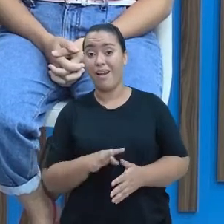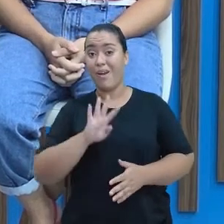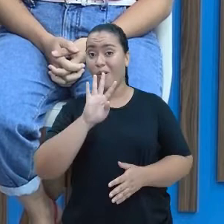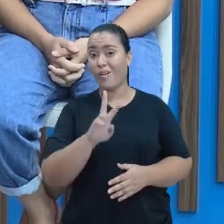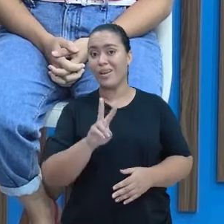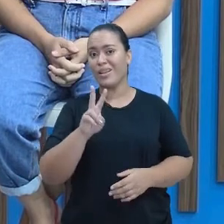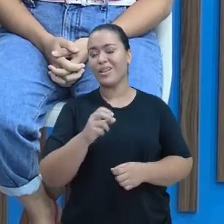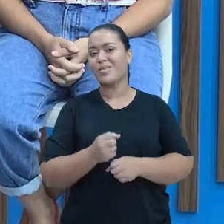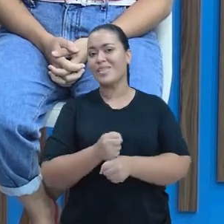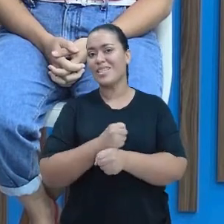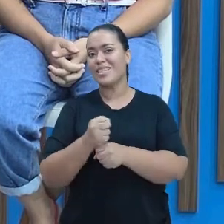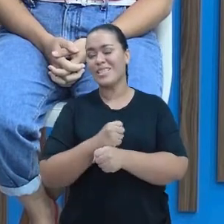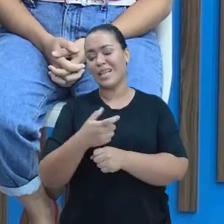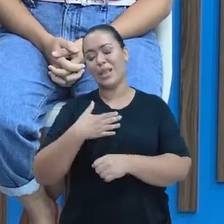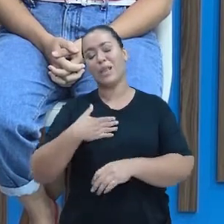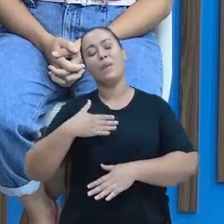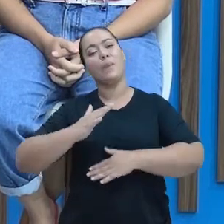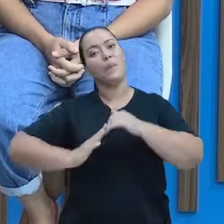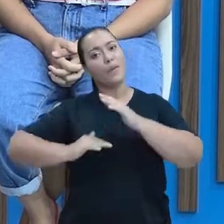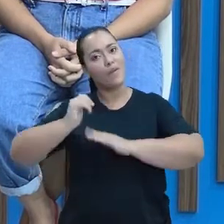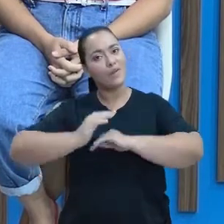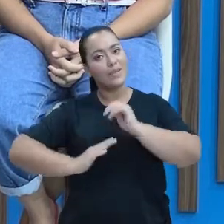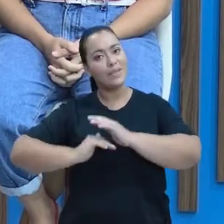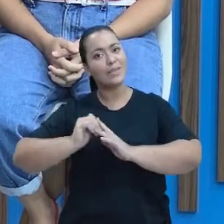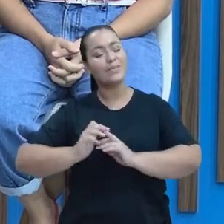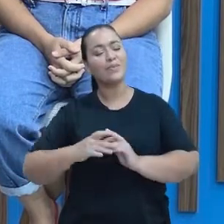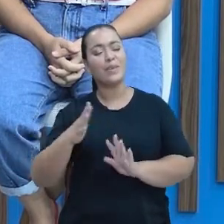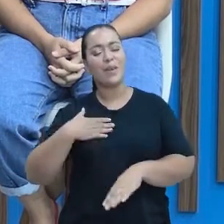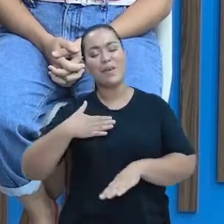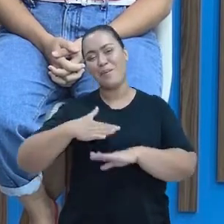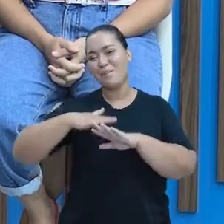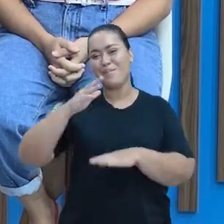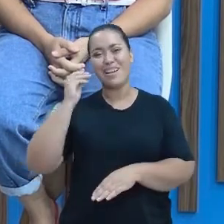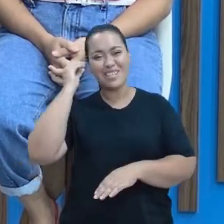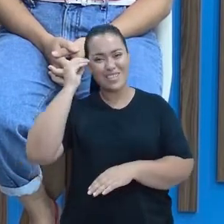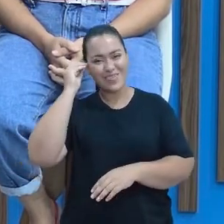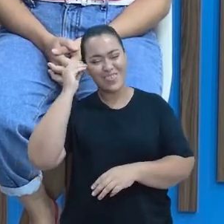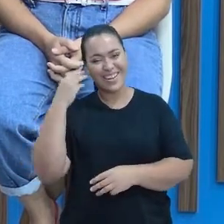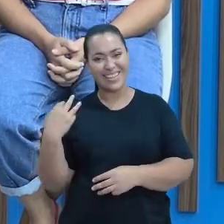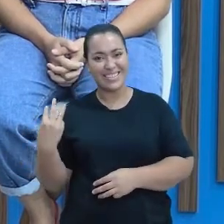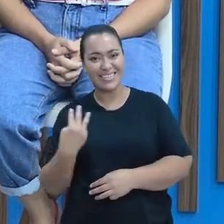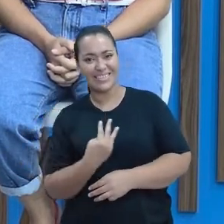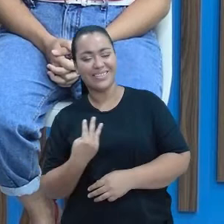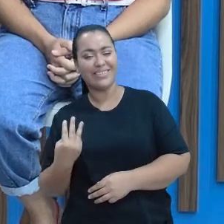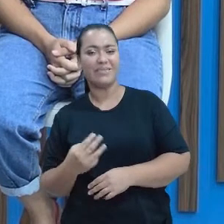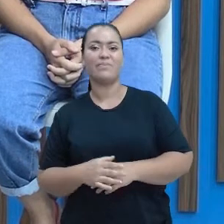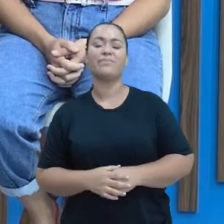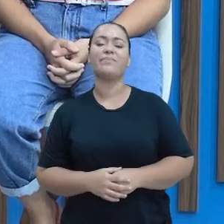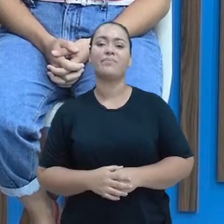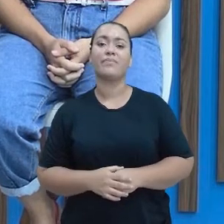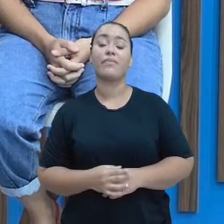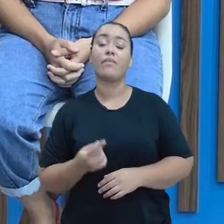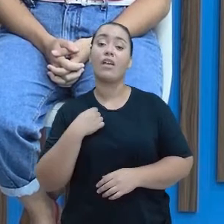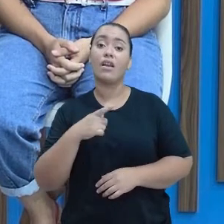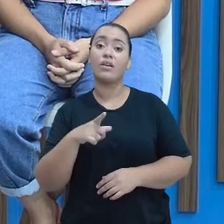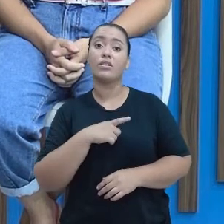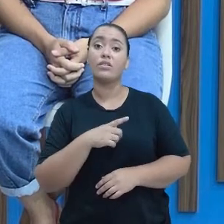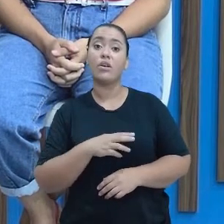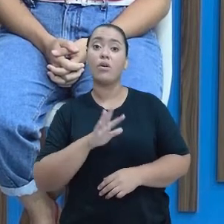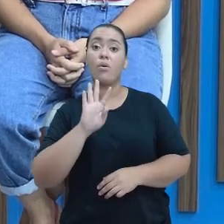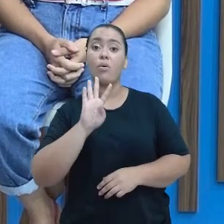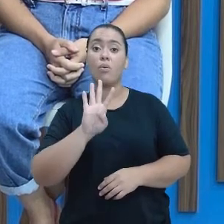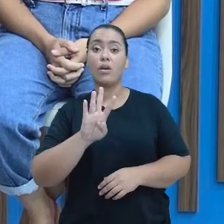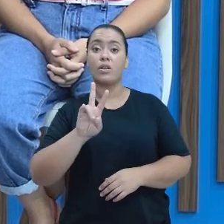de profissão que eu tenho, sou a mais experiente aqui do grupo, né? Tenho 42